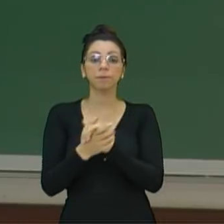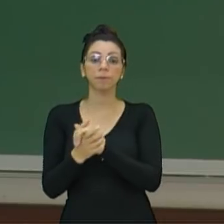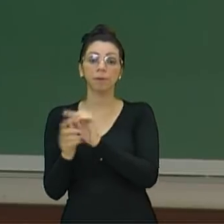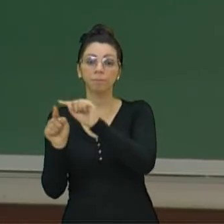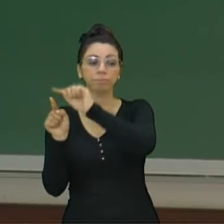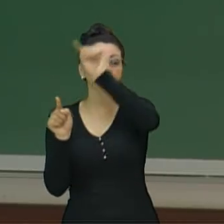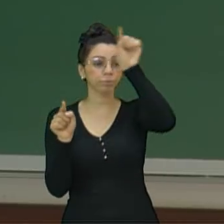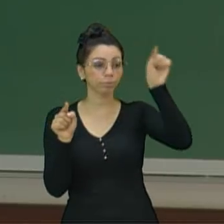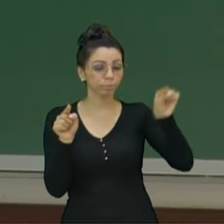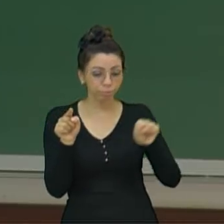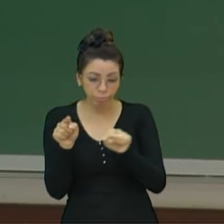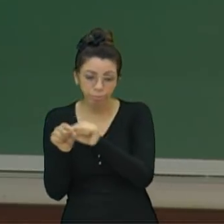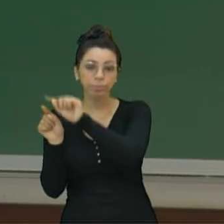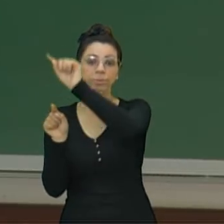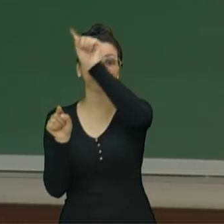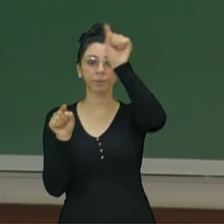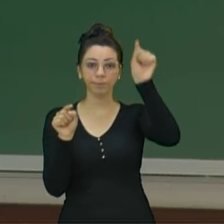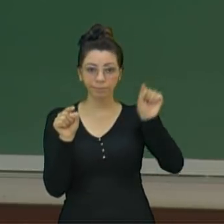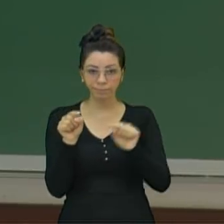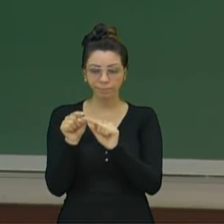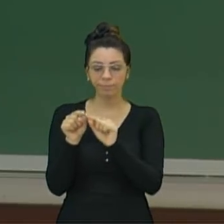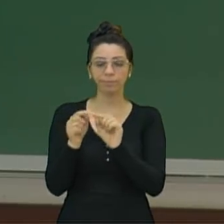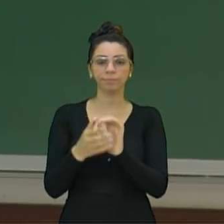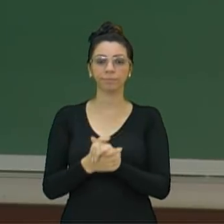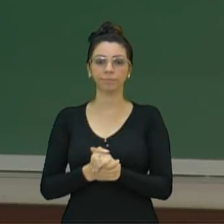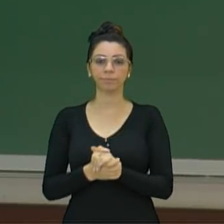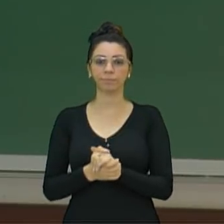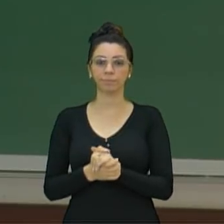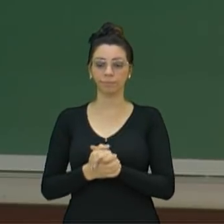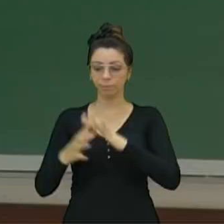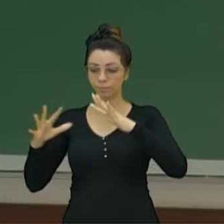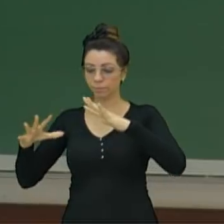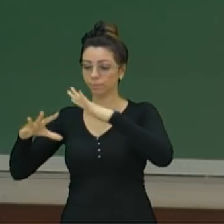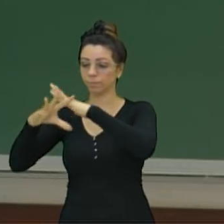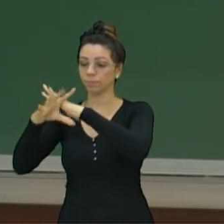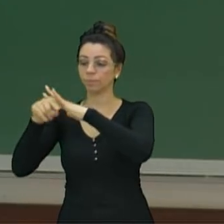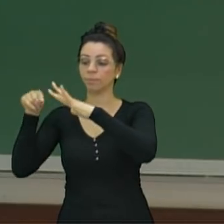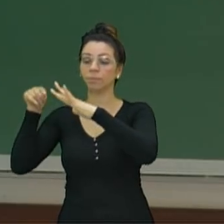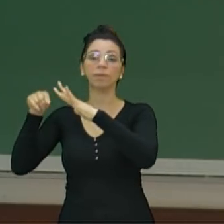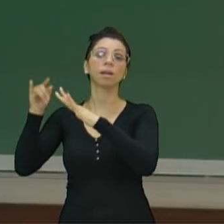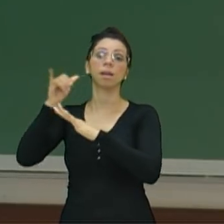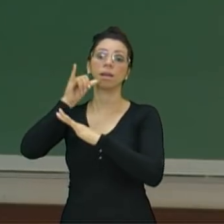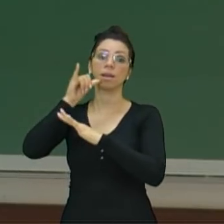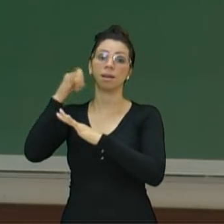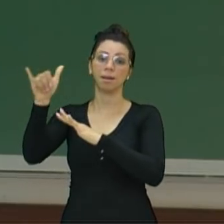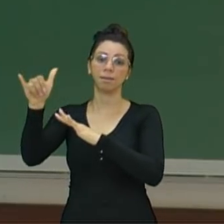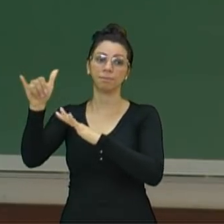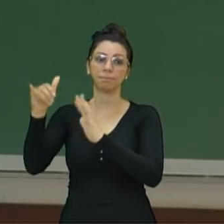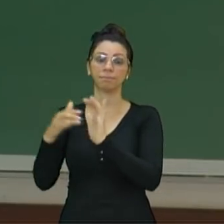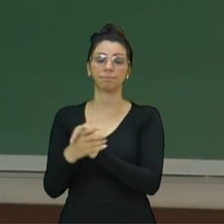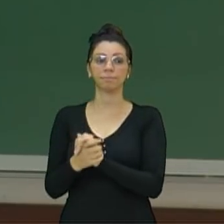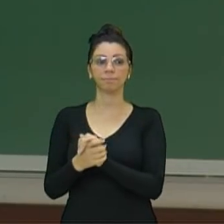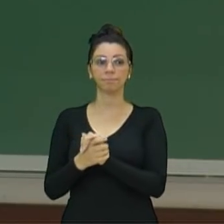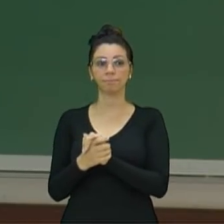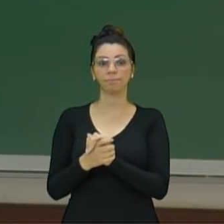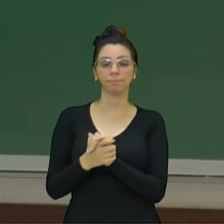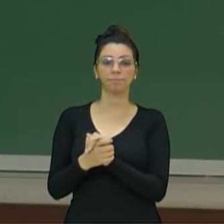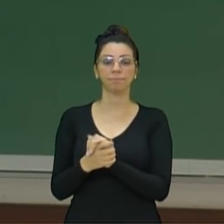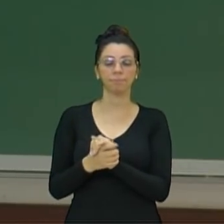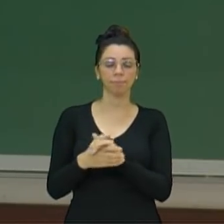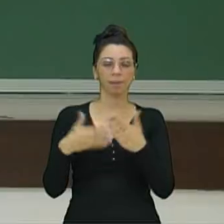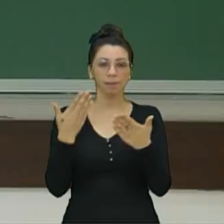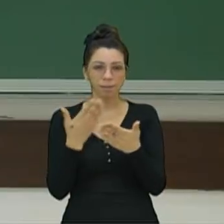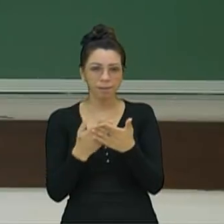levada. No neurônio, essa informação é elétrica. Porém, lembra que eu falei numa aula